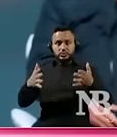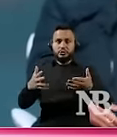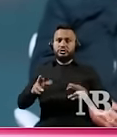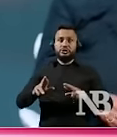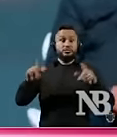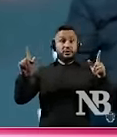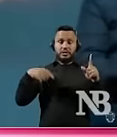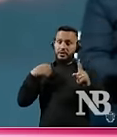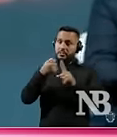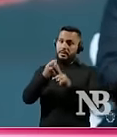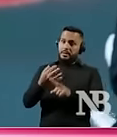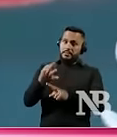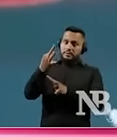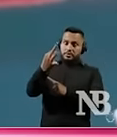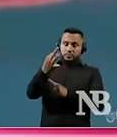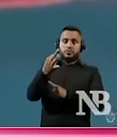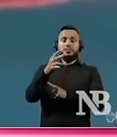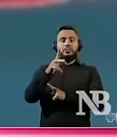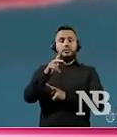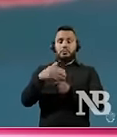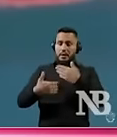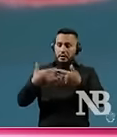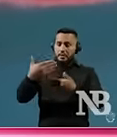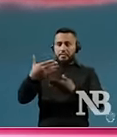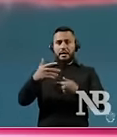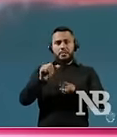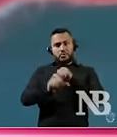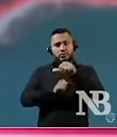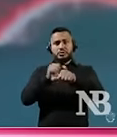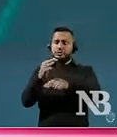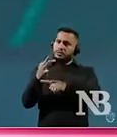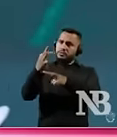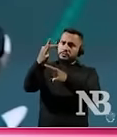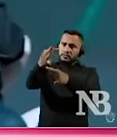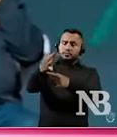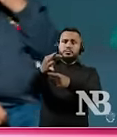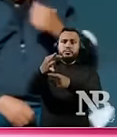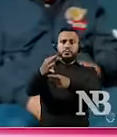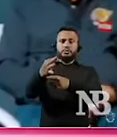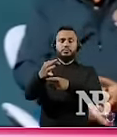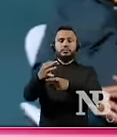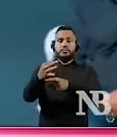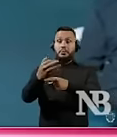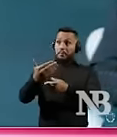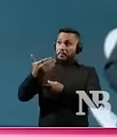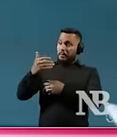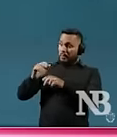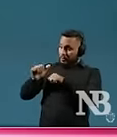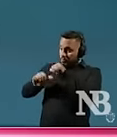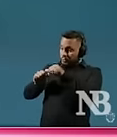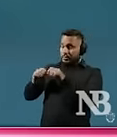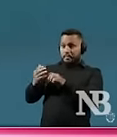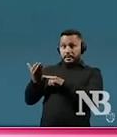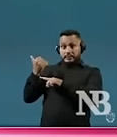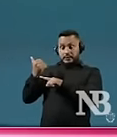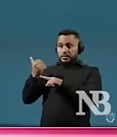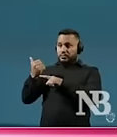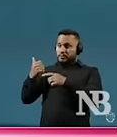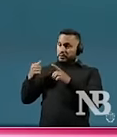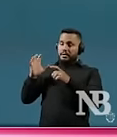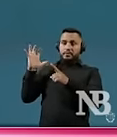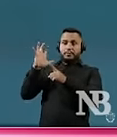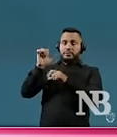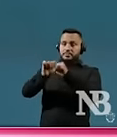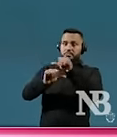vai acontecendo durante o tempo, ele vai mudando o futuro dele conforme ele vai mudando o passado. E hoje eu quero aqui falar